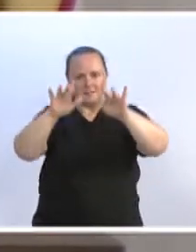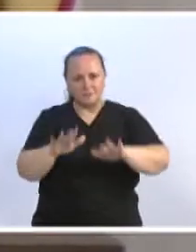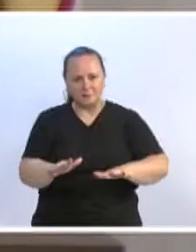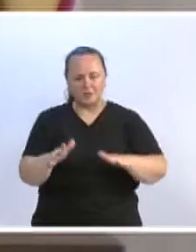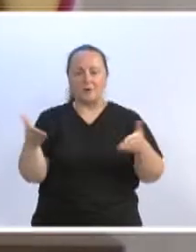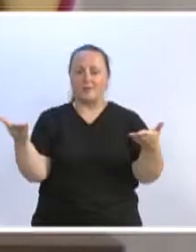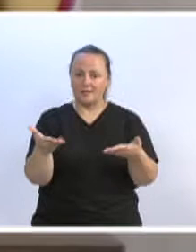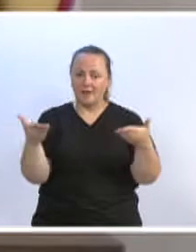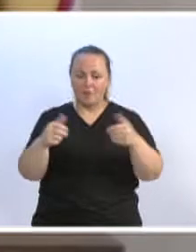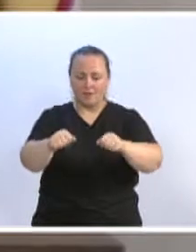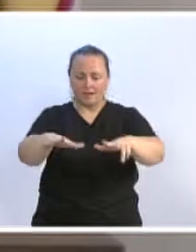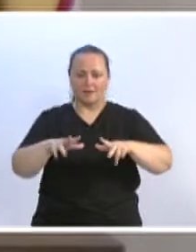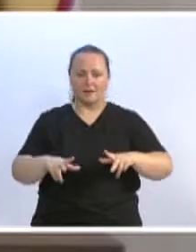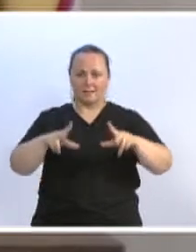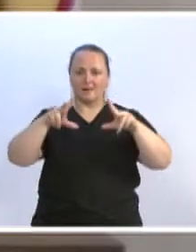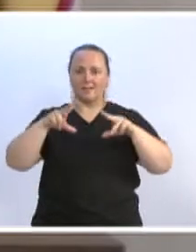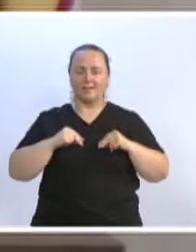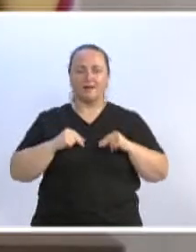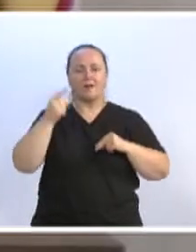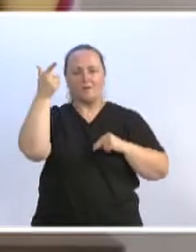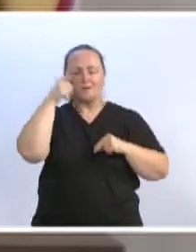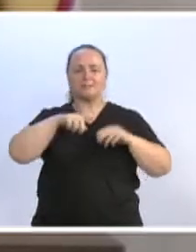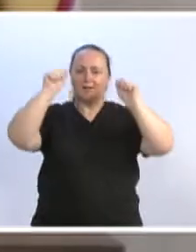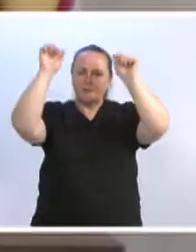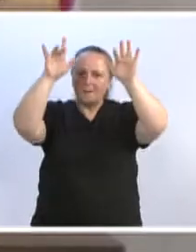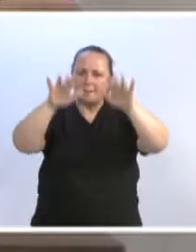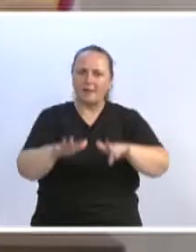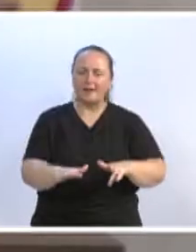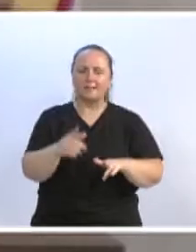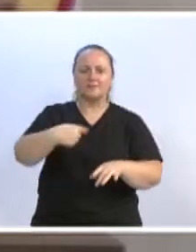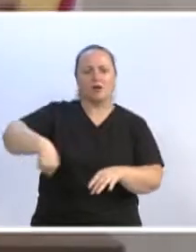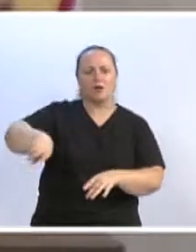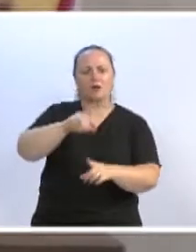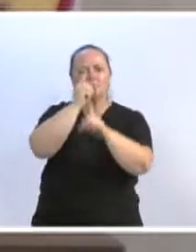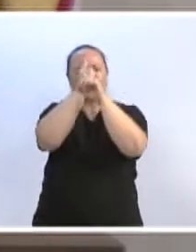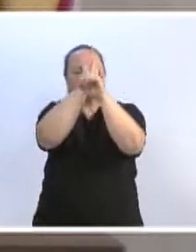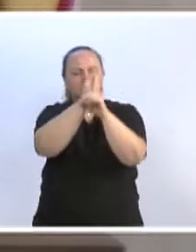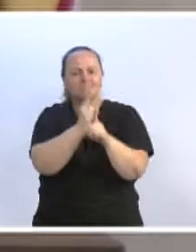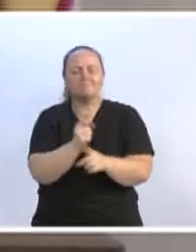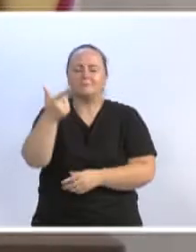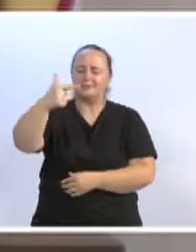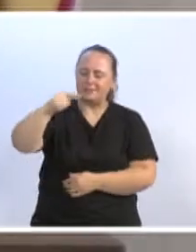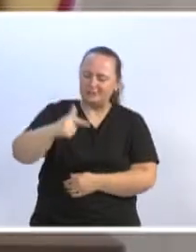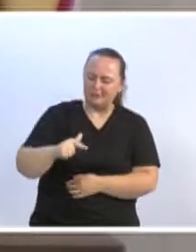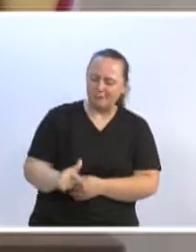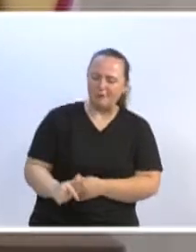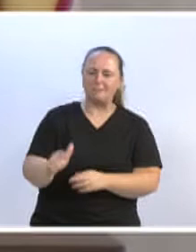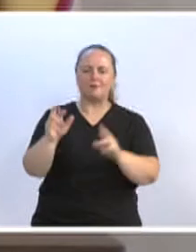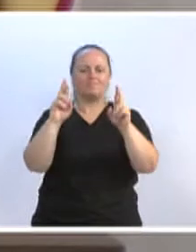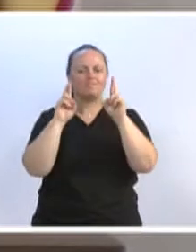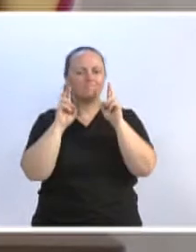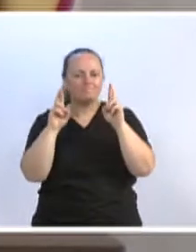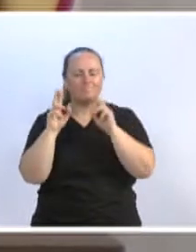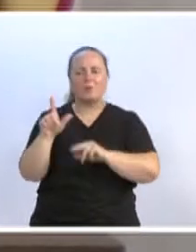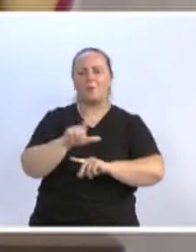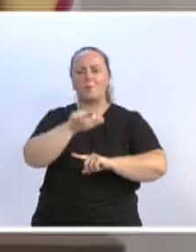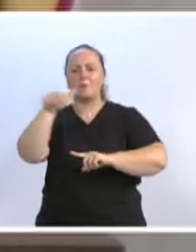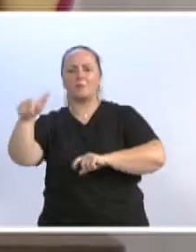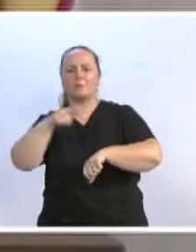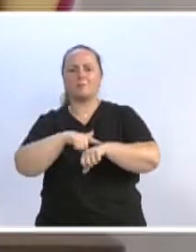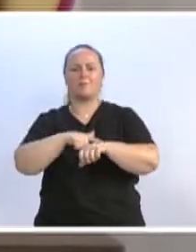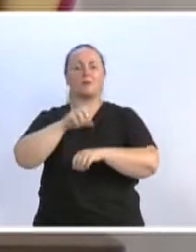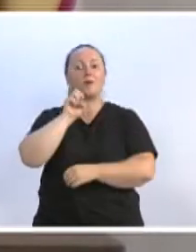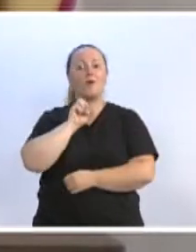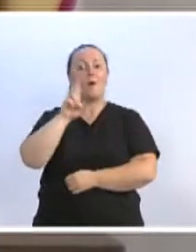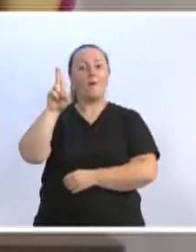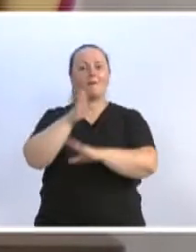e que possamos nos encontrar com a graça de Deus em muitas sessões solenes como essa, ou quiçá, né, em outros momentos, ou na eternidade.